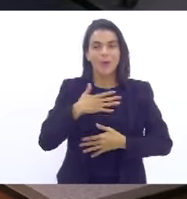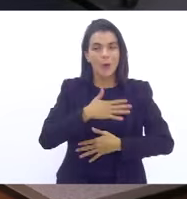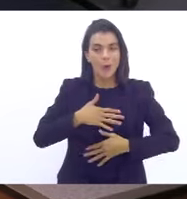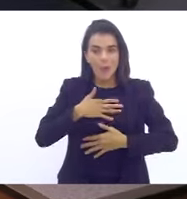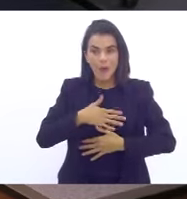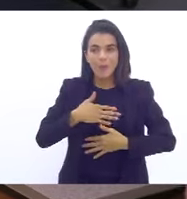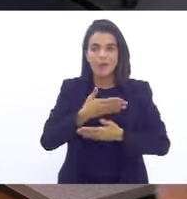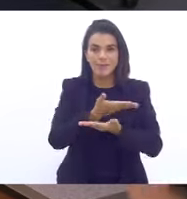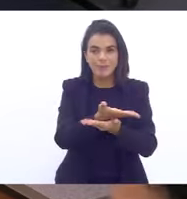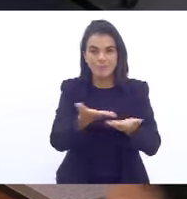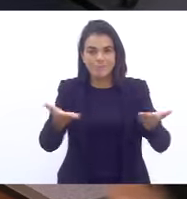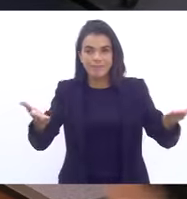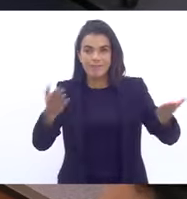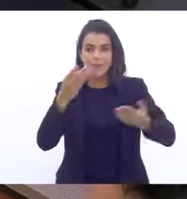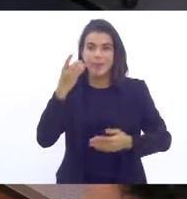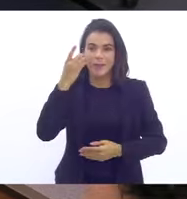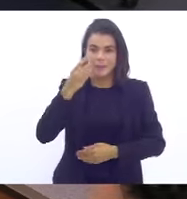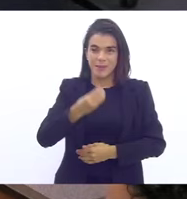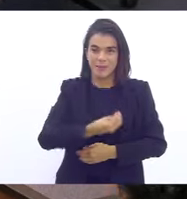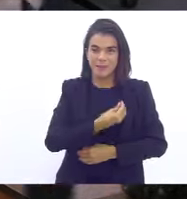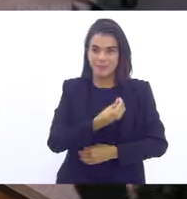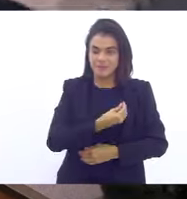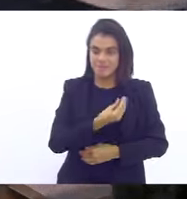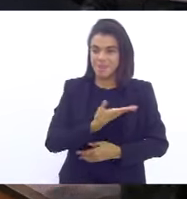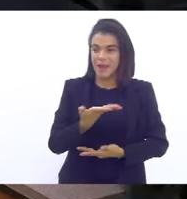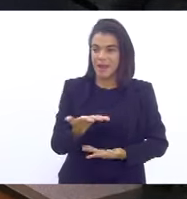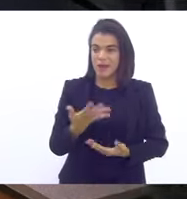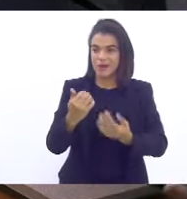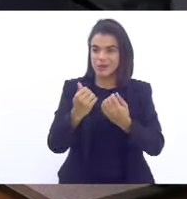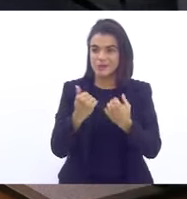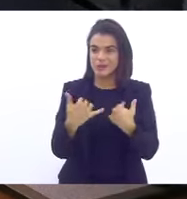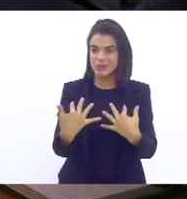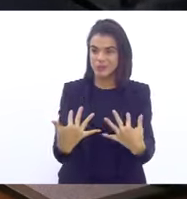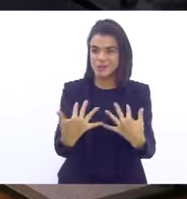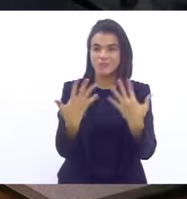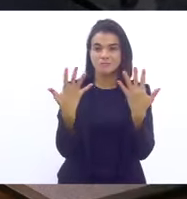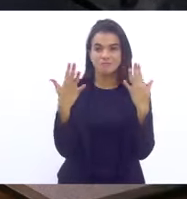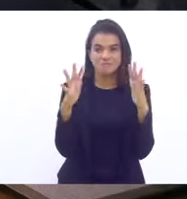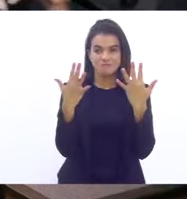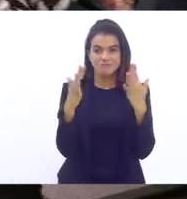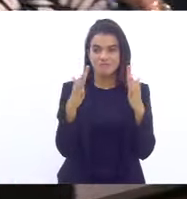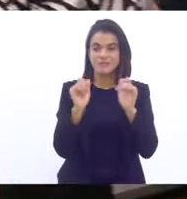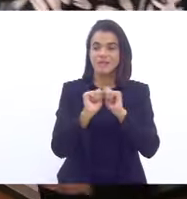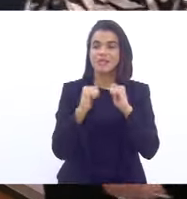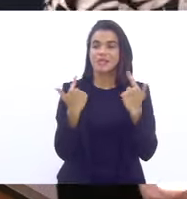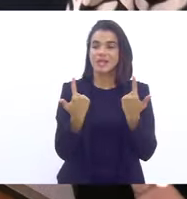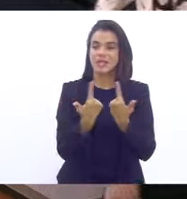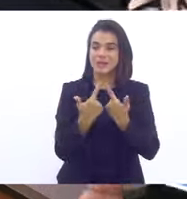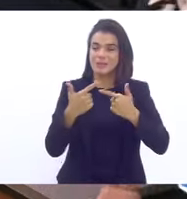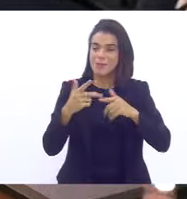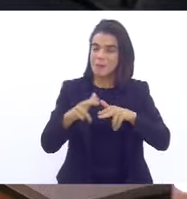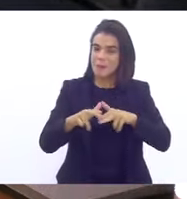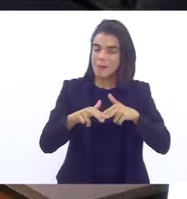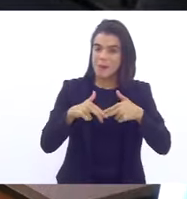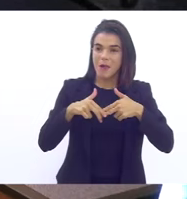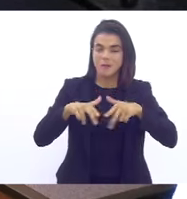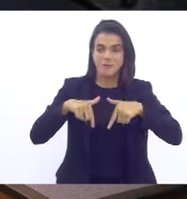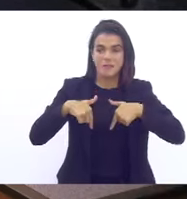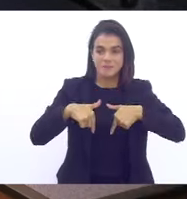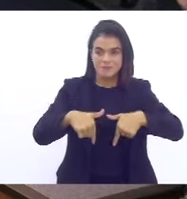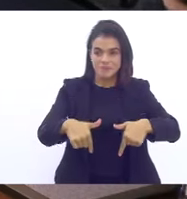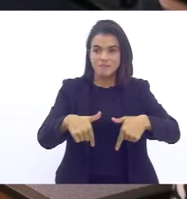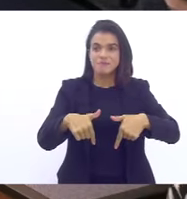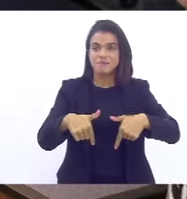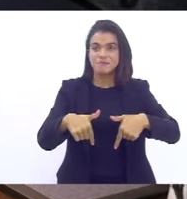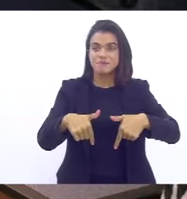cumprimento todos os deputados aqui presentes nessa audiência. Parabenizar a Assembleia por essa iniciativa. E vou